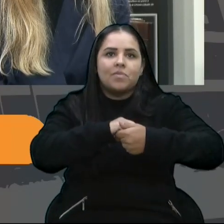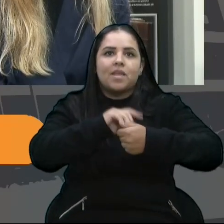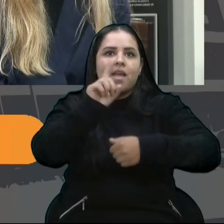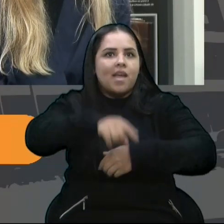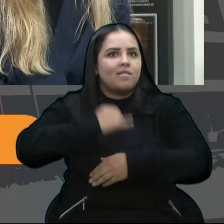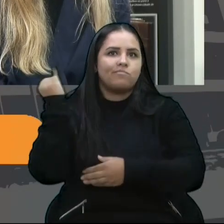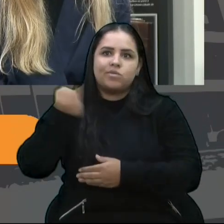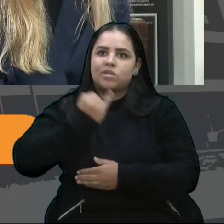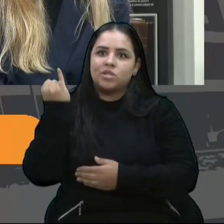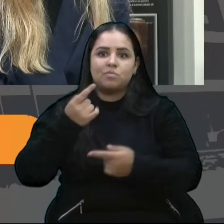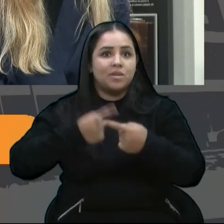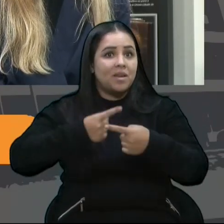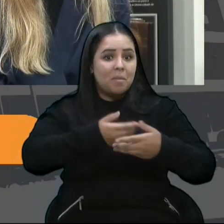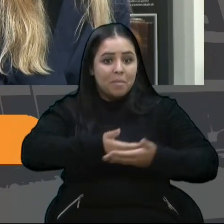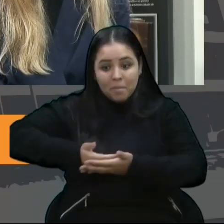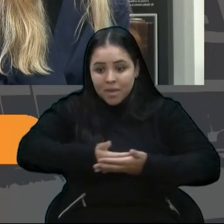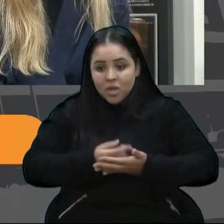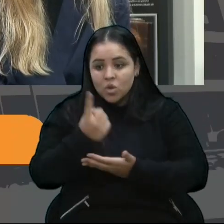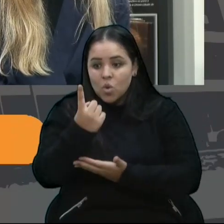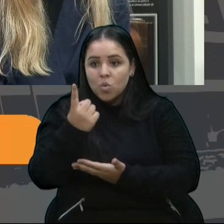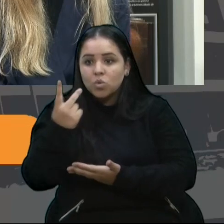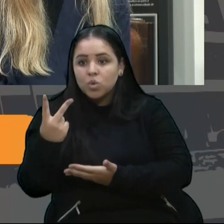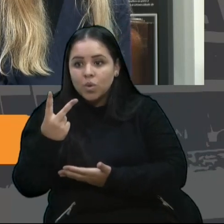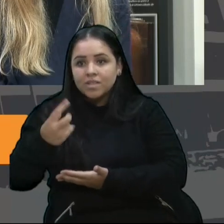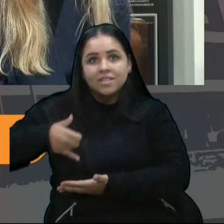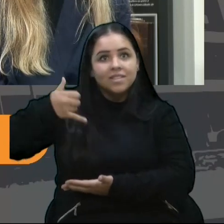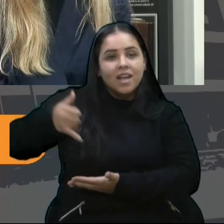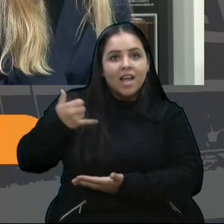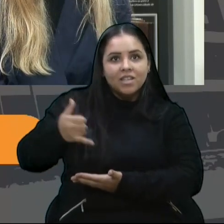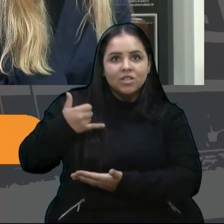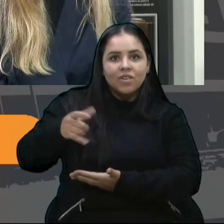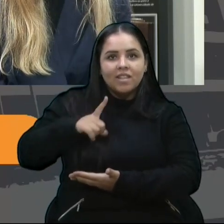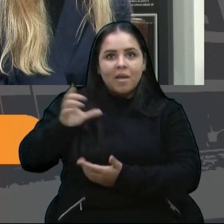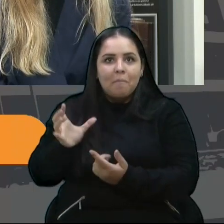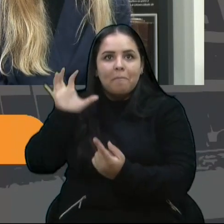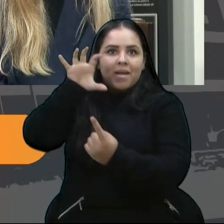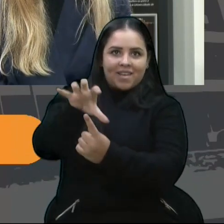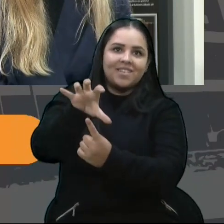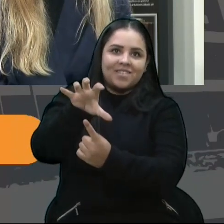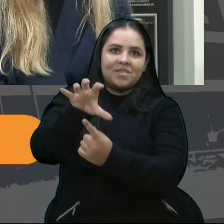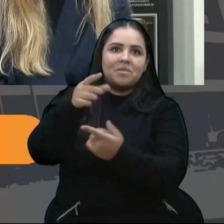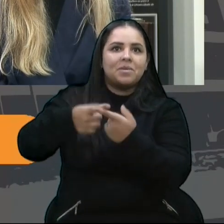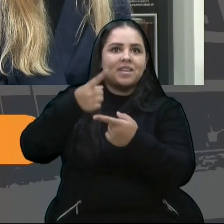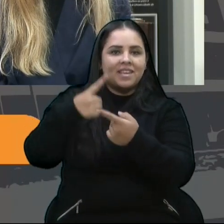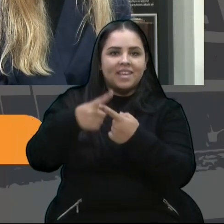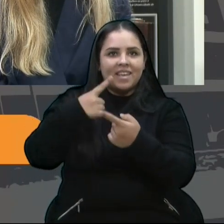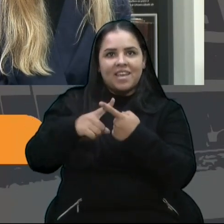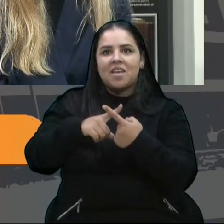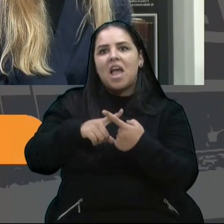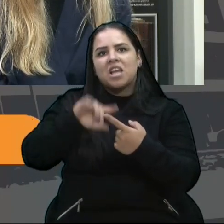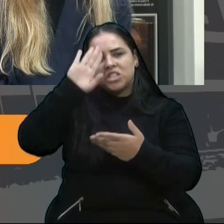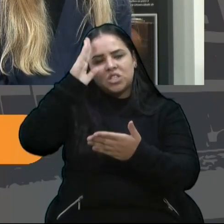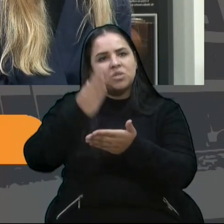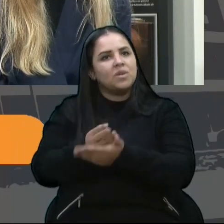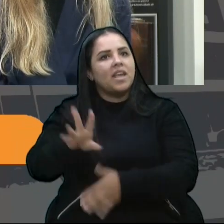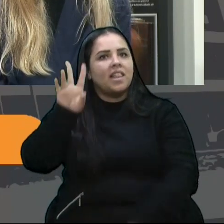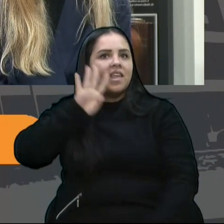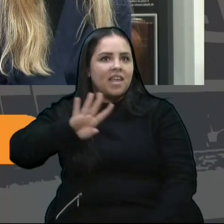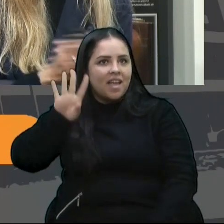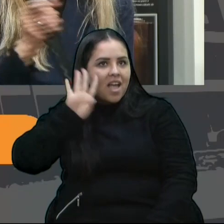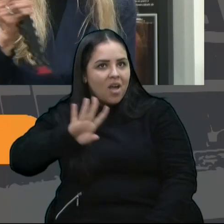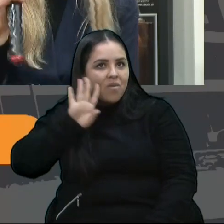de 1 ano, 2 anos, ele vai ser impactado, entendeu? Essa da Johnson's eu achei que foi muito legal e é da pandemia,